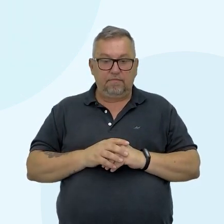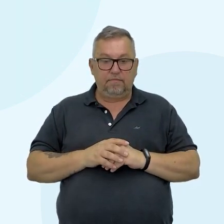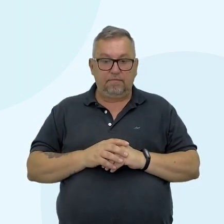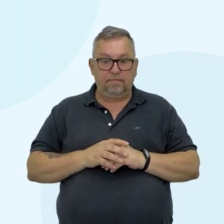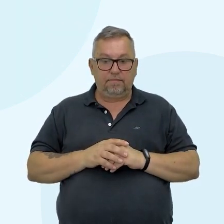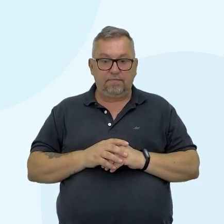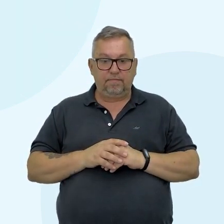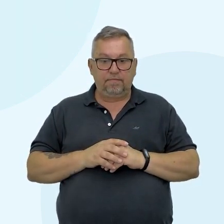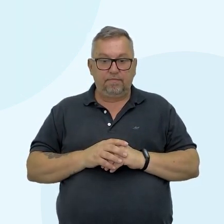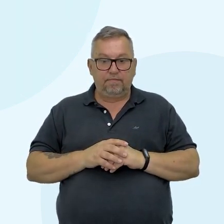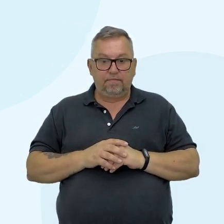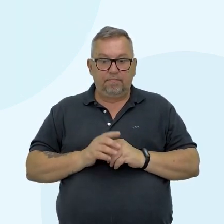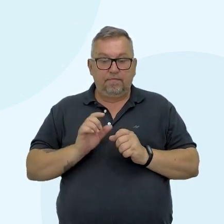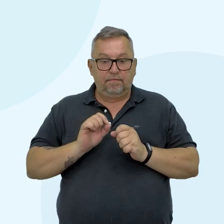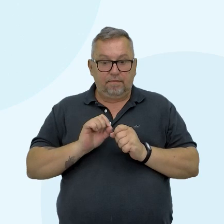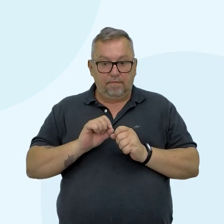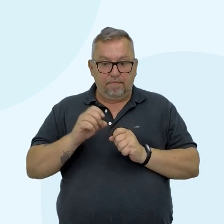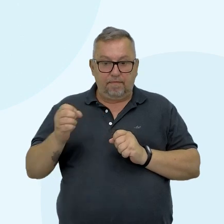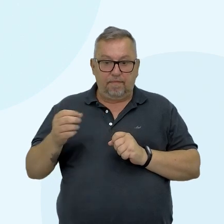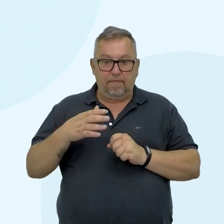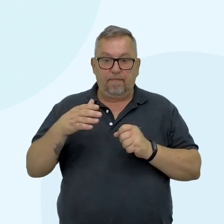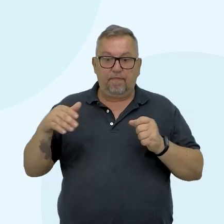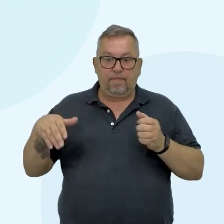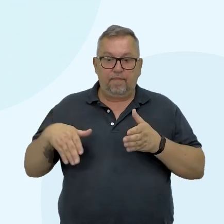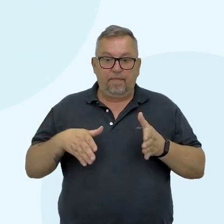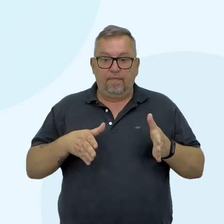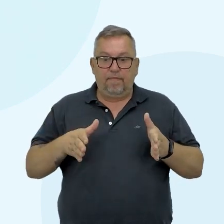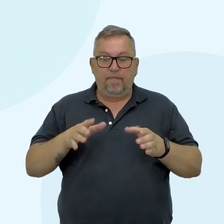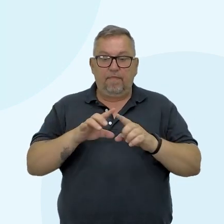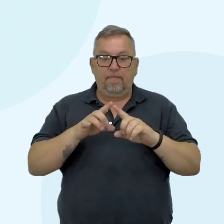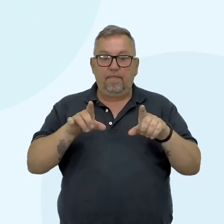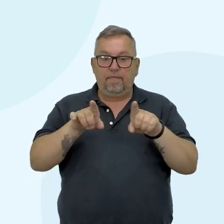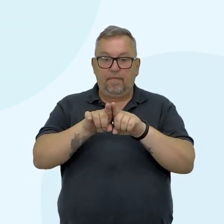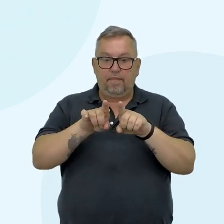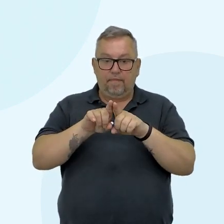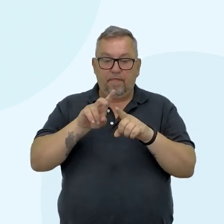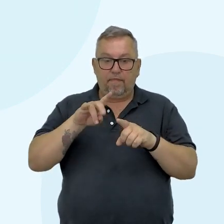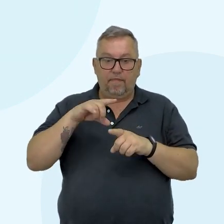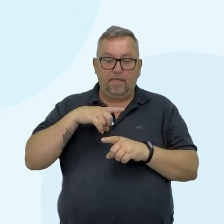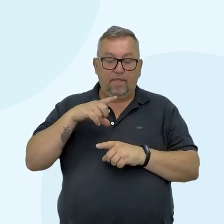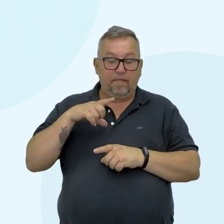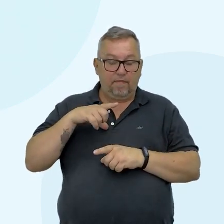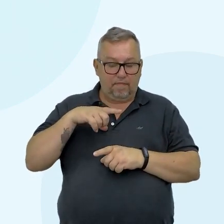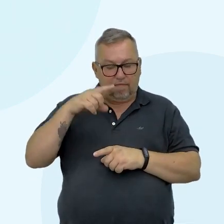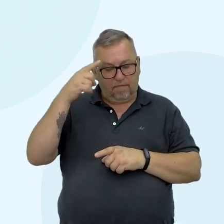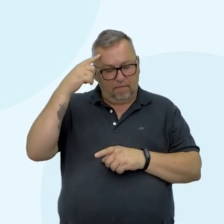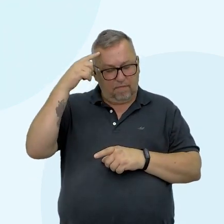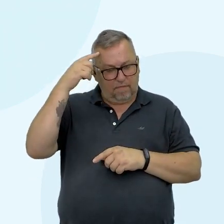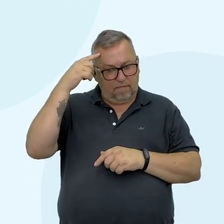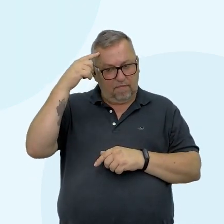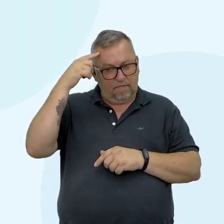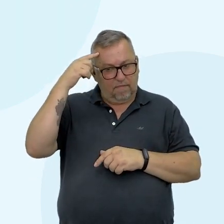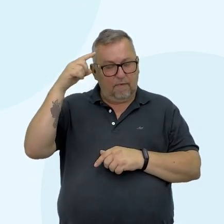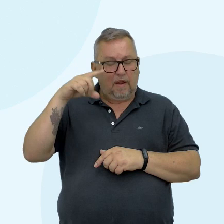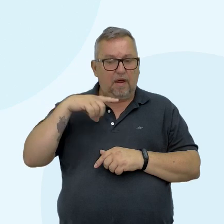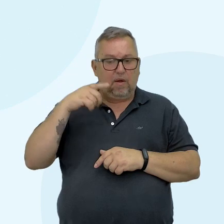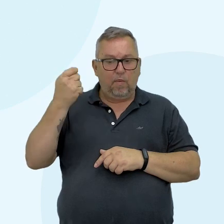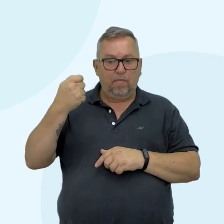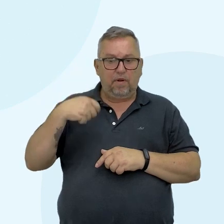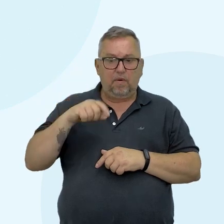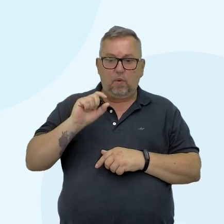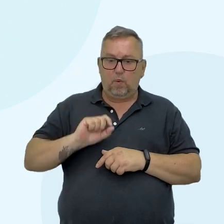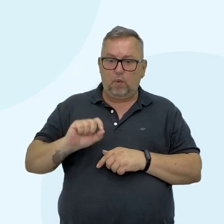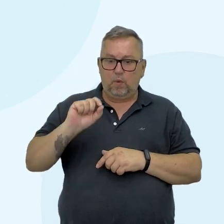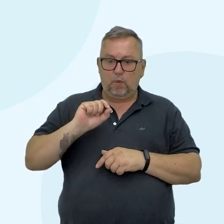fazer um repercurso, ou seja, né, a gente vai ter uma determinada ideia, a gente tem que